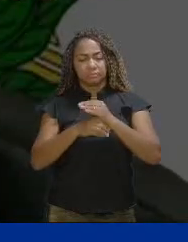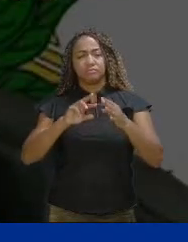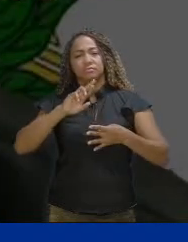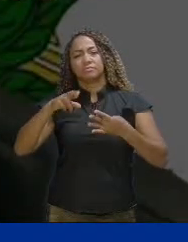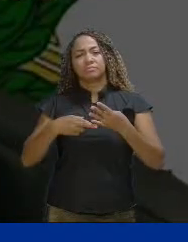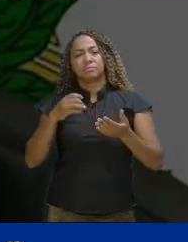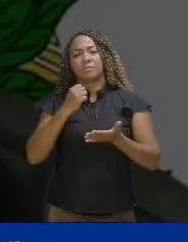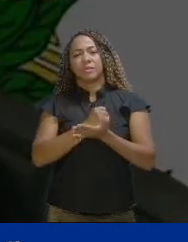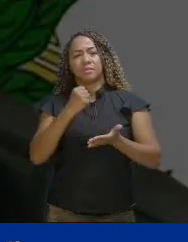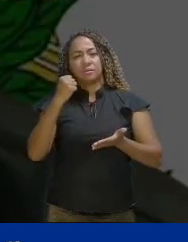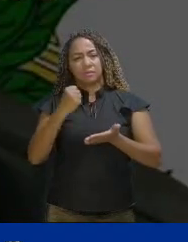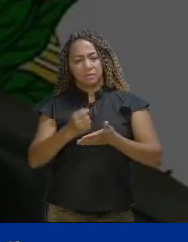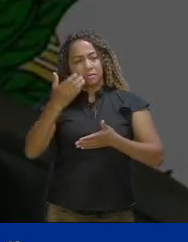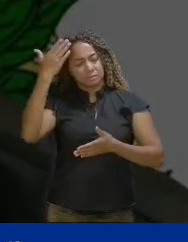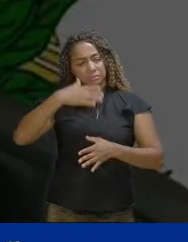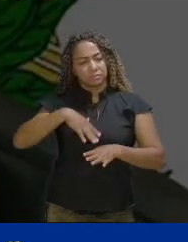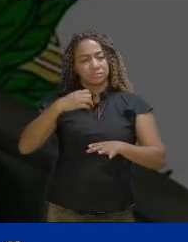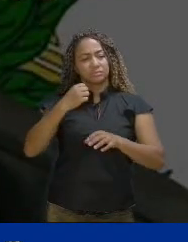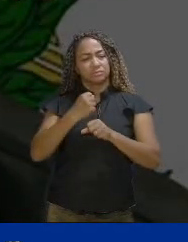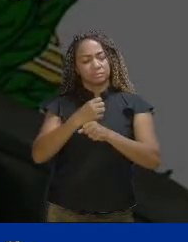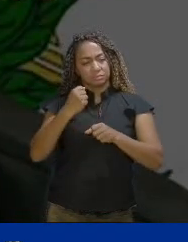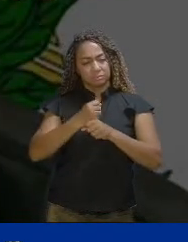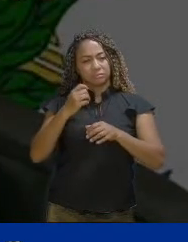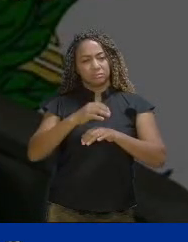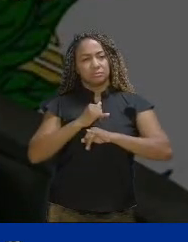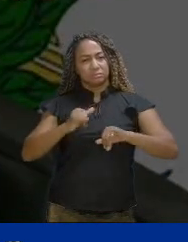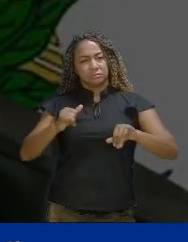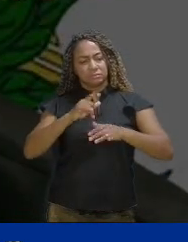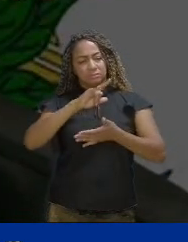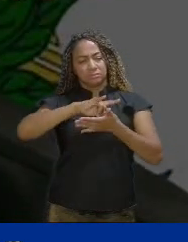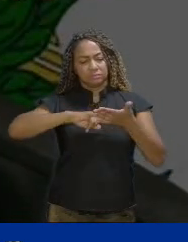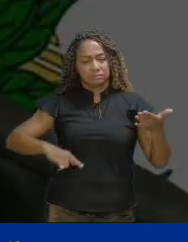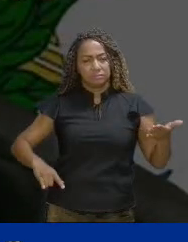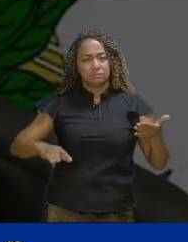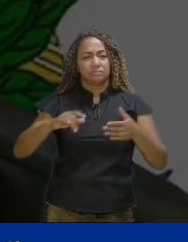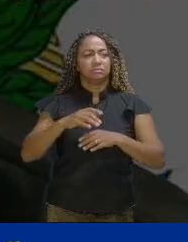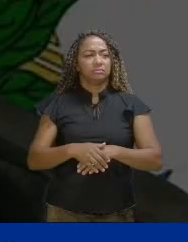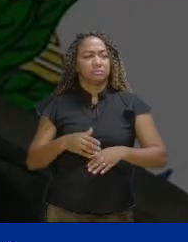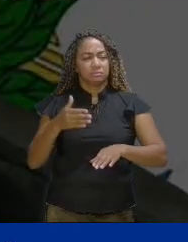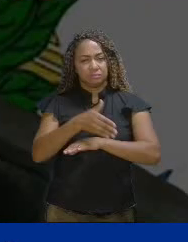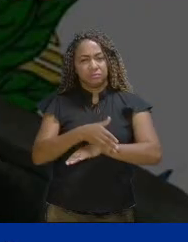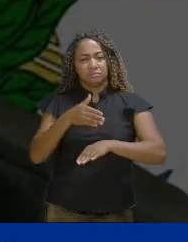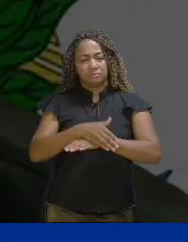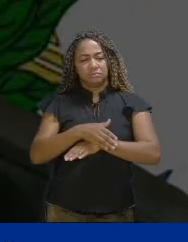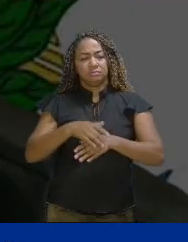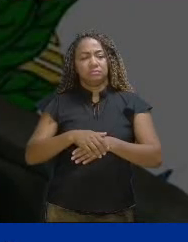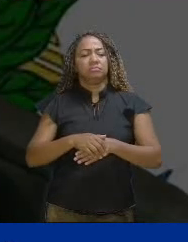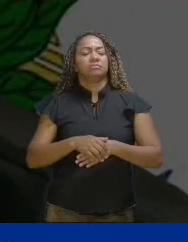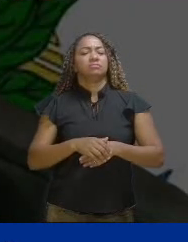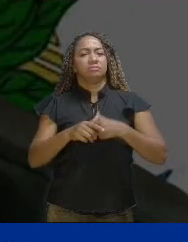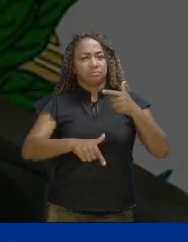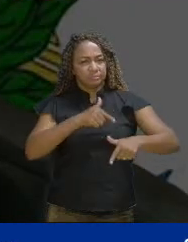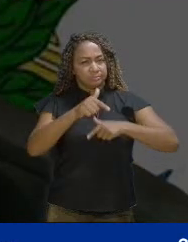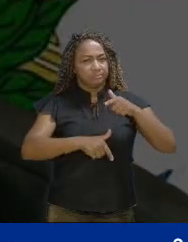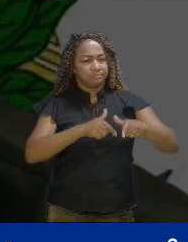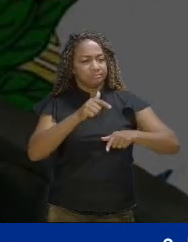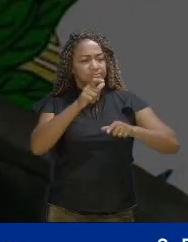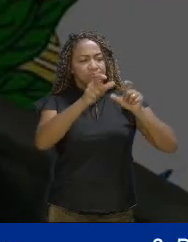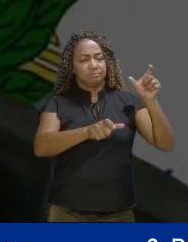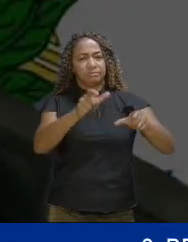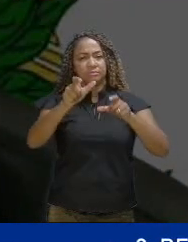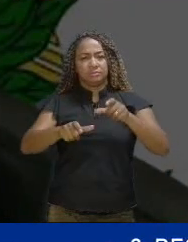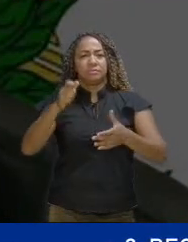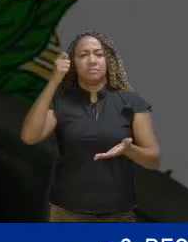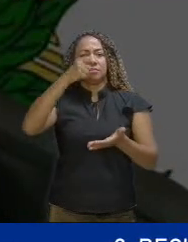os contratos de prestação de serviço, declaração de recebimento e atuação de militante, comprovação de pagamentos